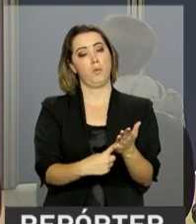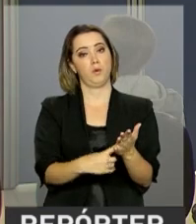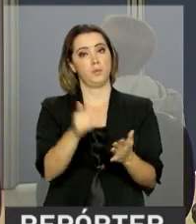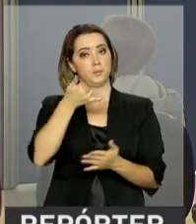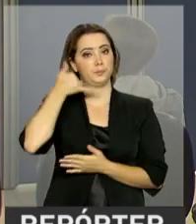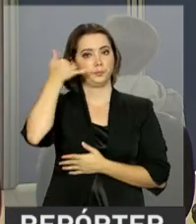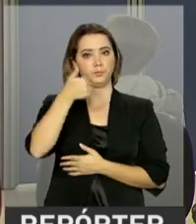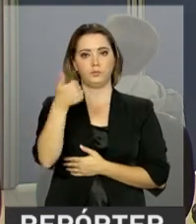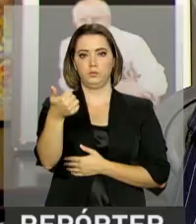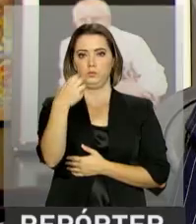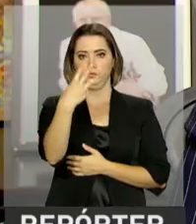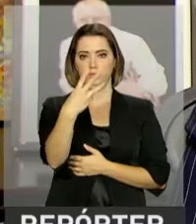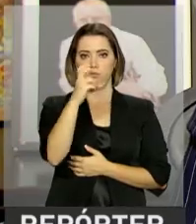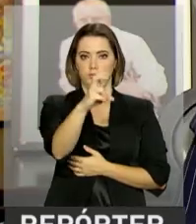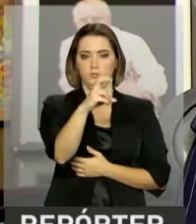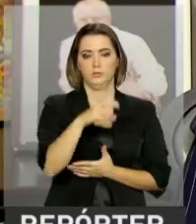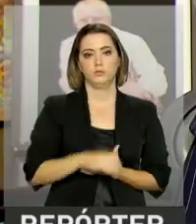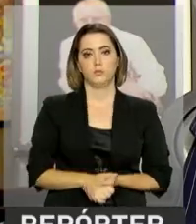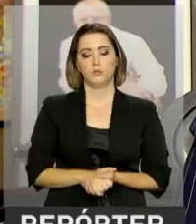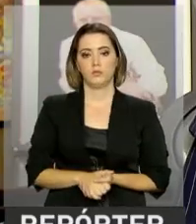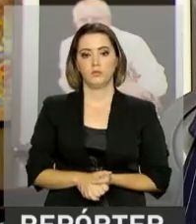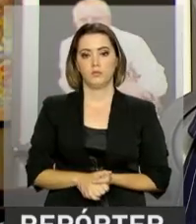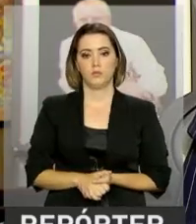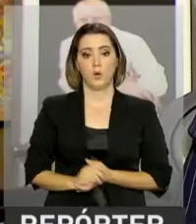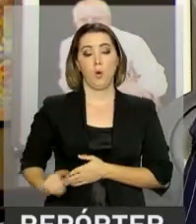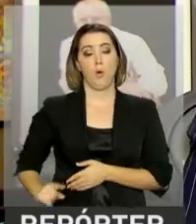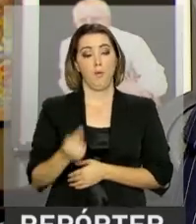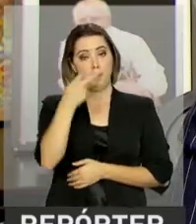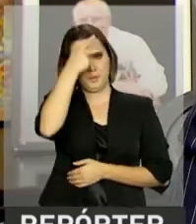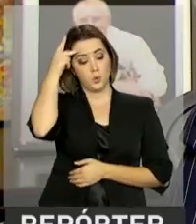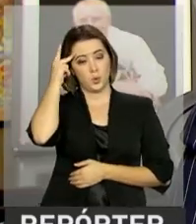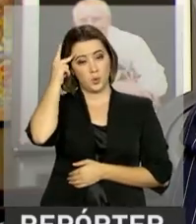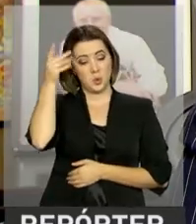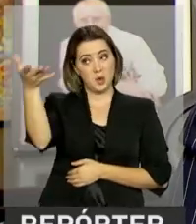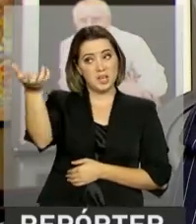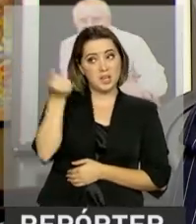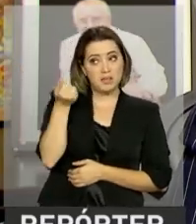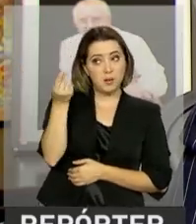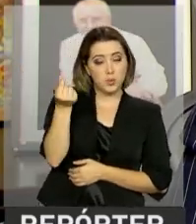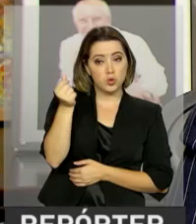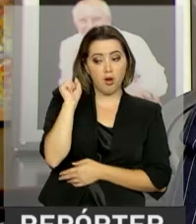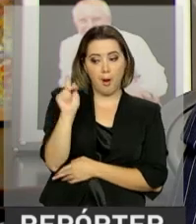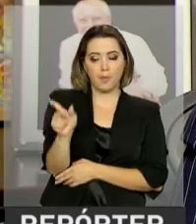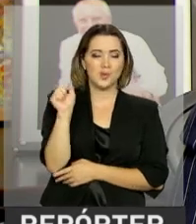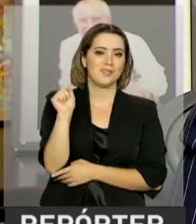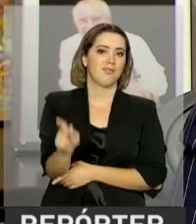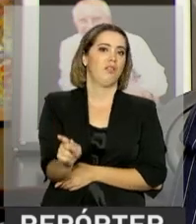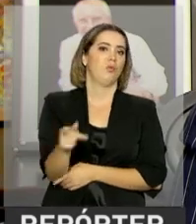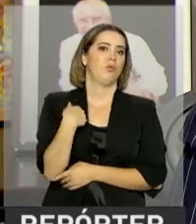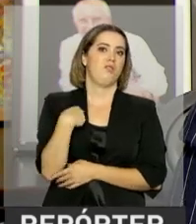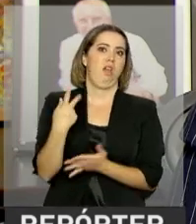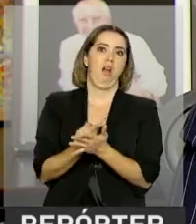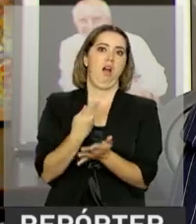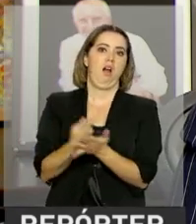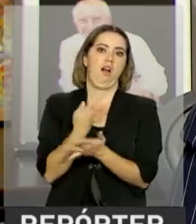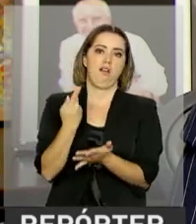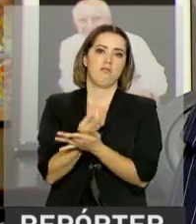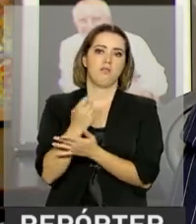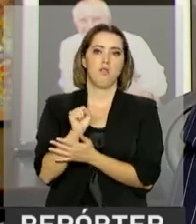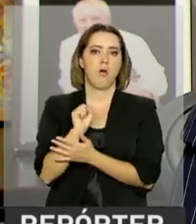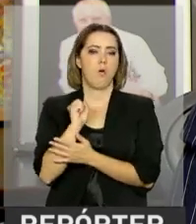número 135. Uma pessoa que recebe indevidamente um benefício como uma aposentadoria por invalidez